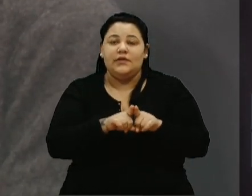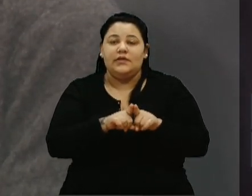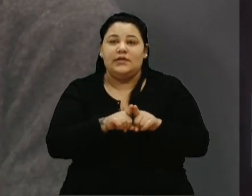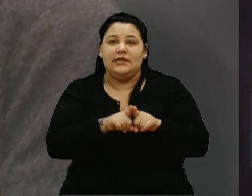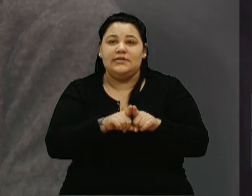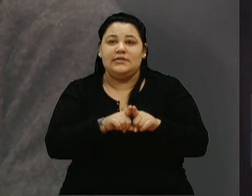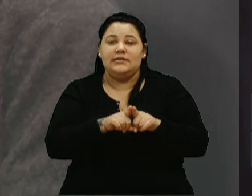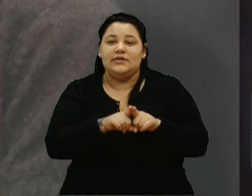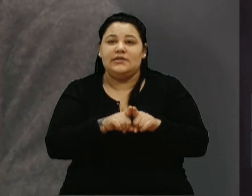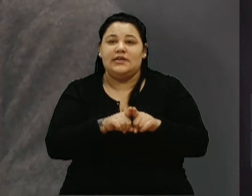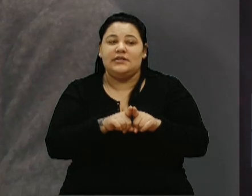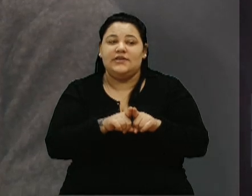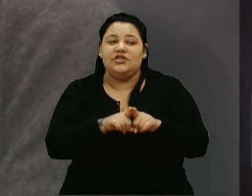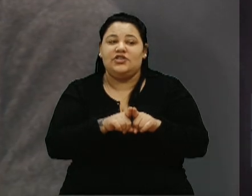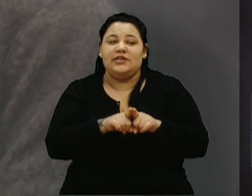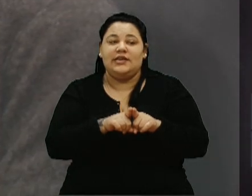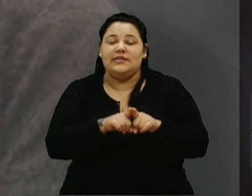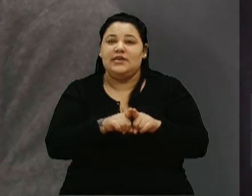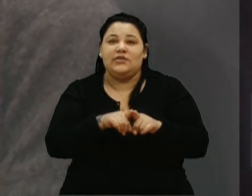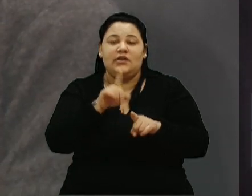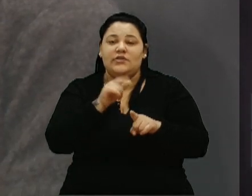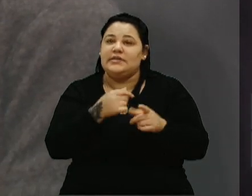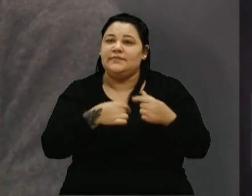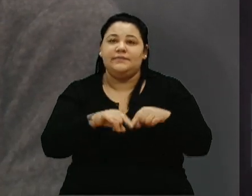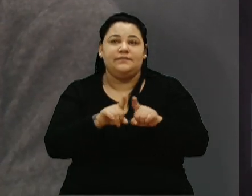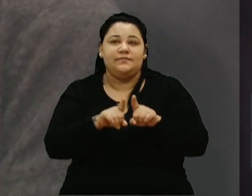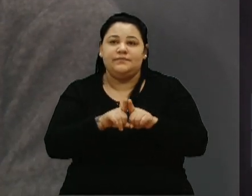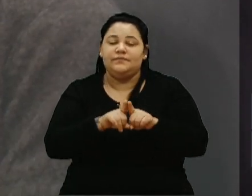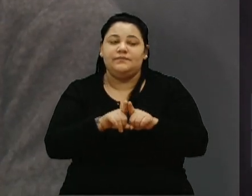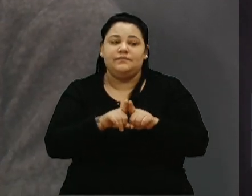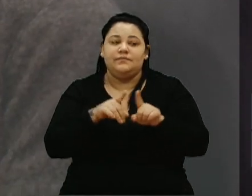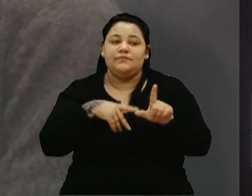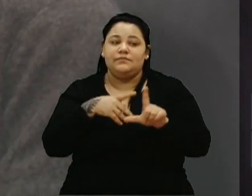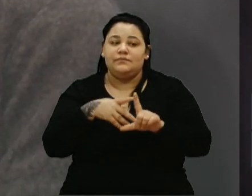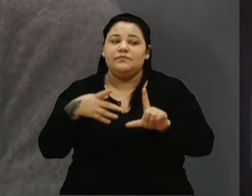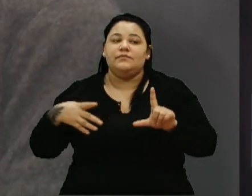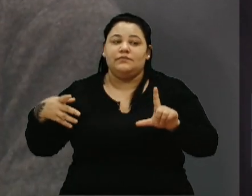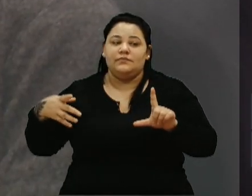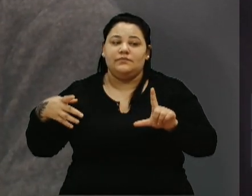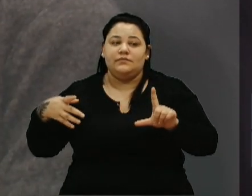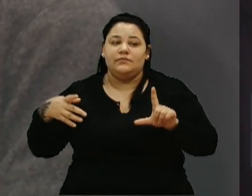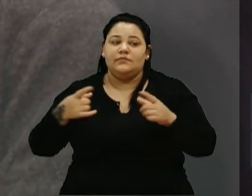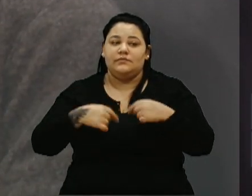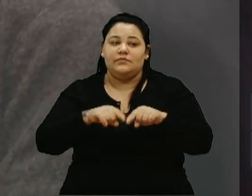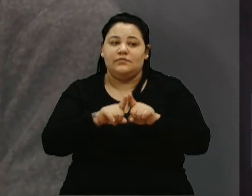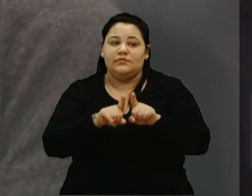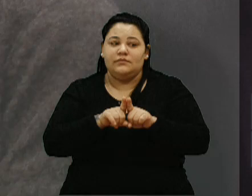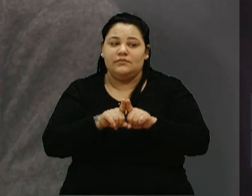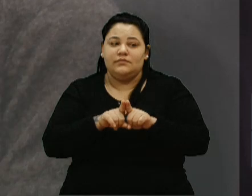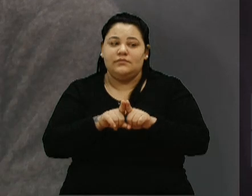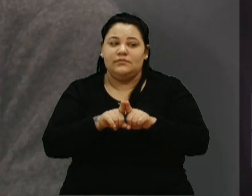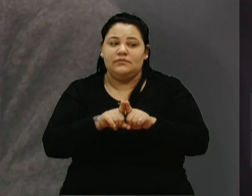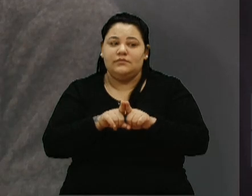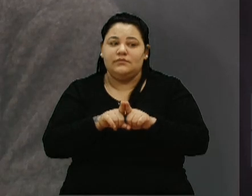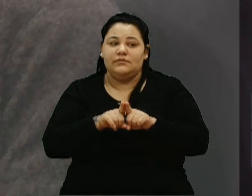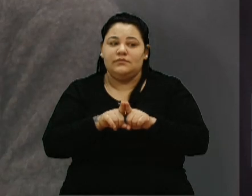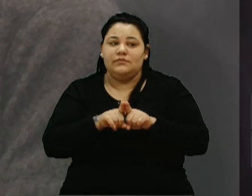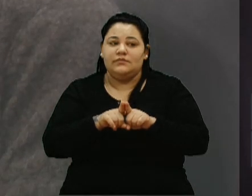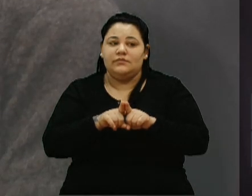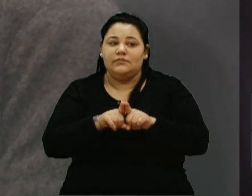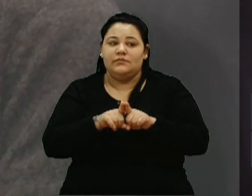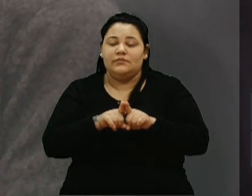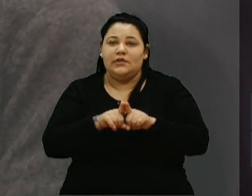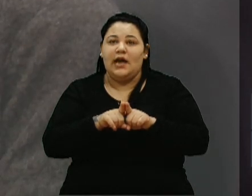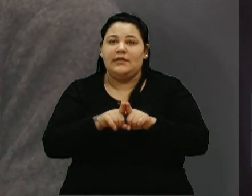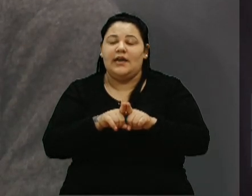sou categoricamente desrespeitada no serviço de saúde, sei da importância dessa semana da luta antimanicomial, porque pessoas trans